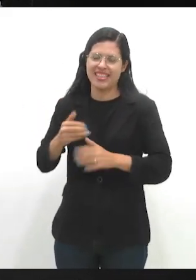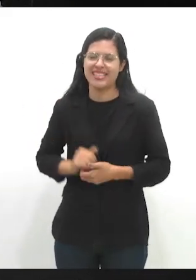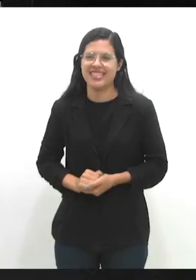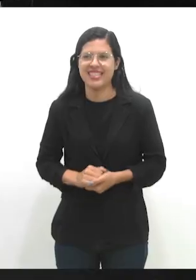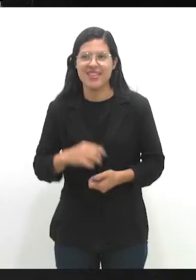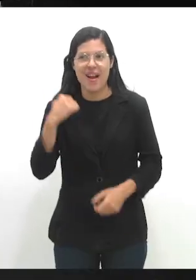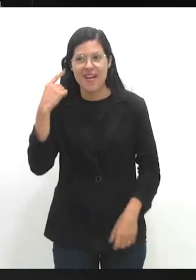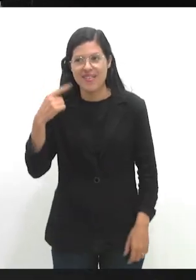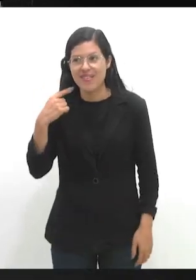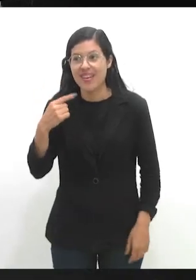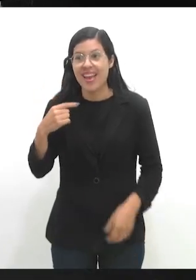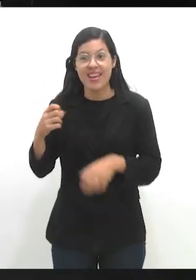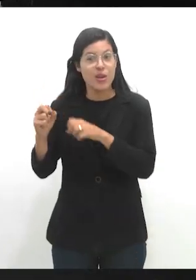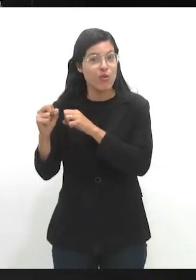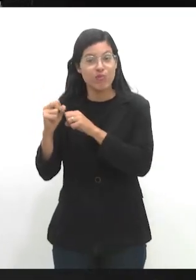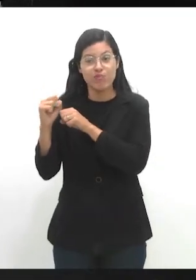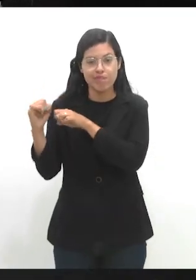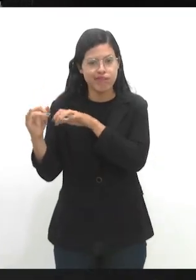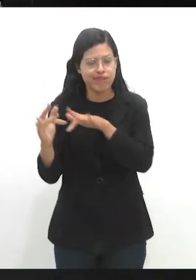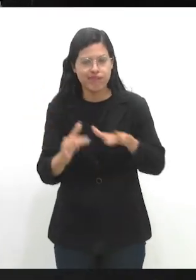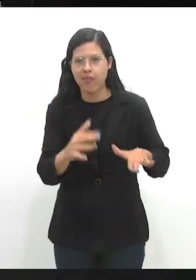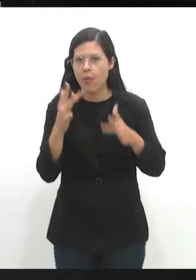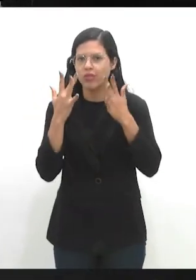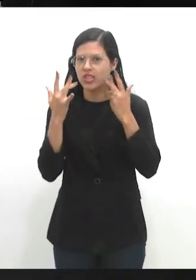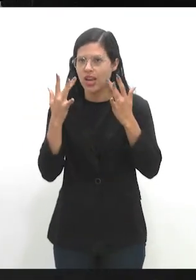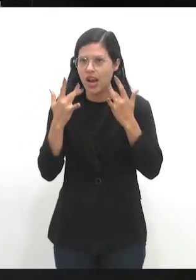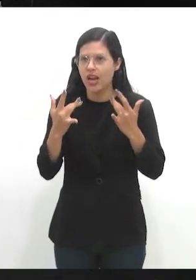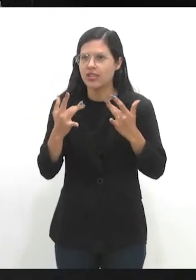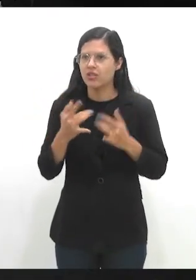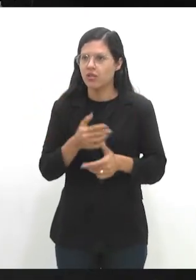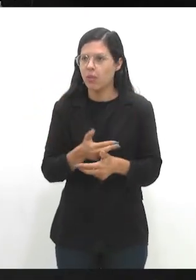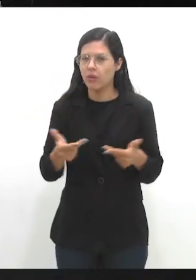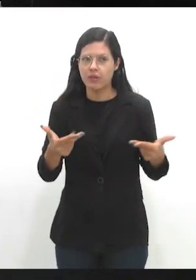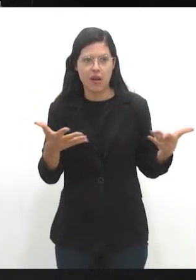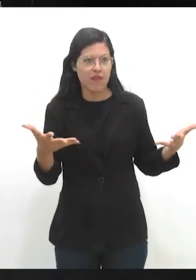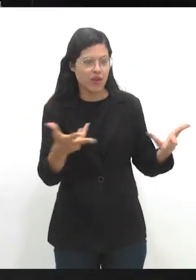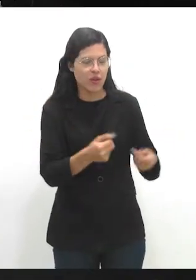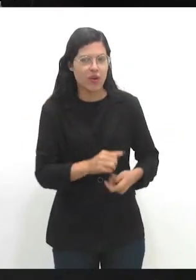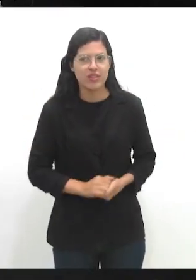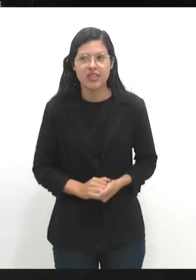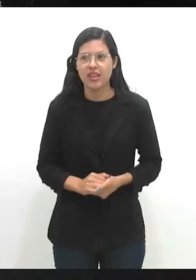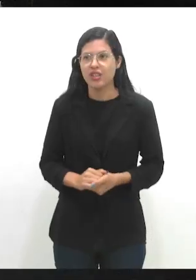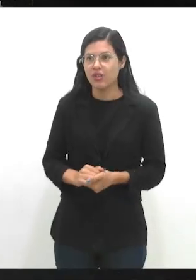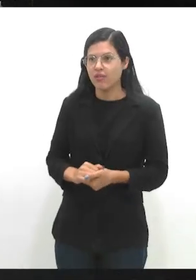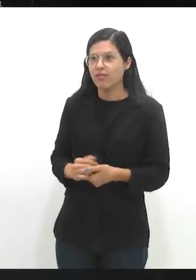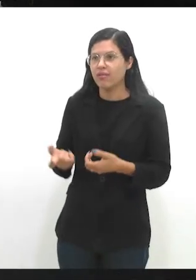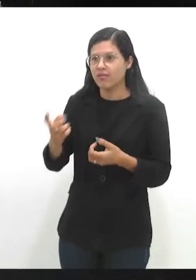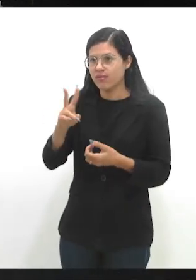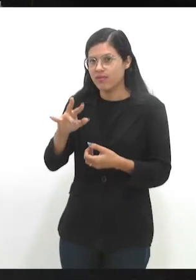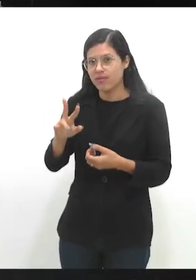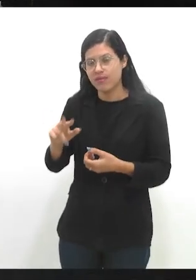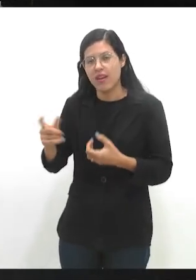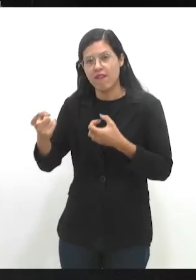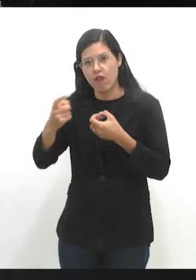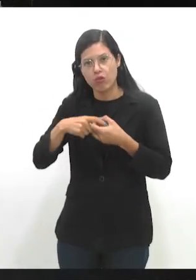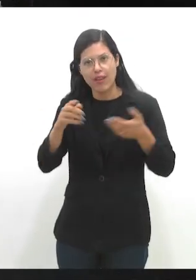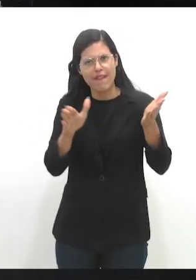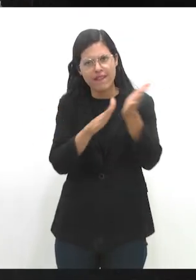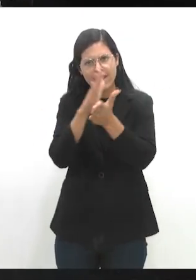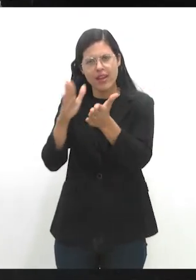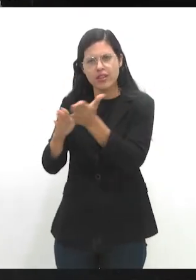E lotando teatro, lotando teatro, é uma coisa incrível, né? A gente vai voltar a viajar para o Brasil todo, voltar